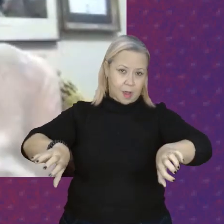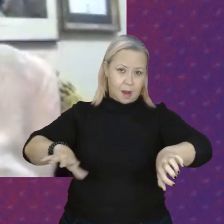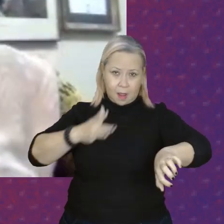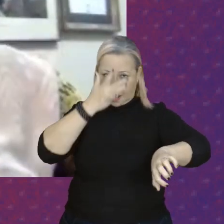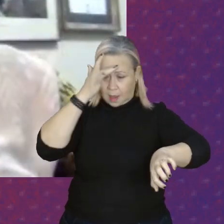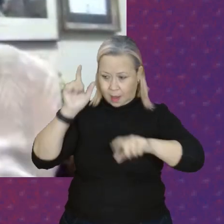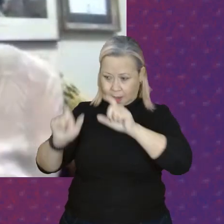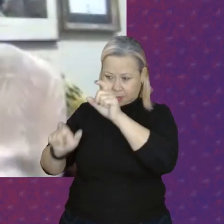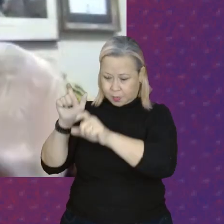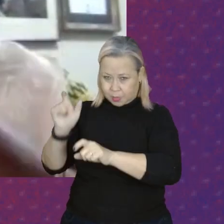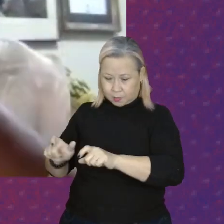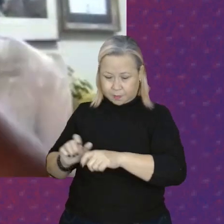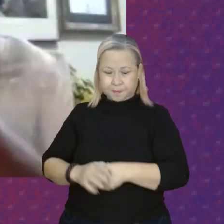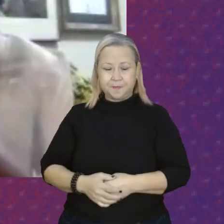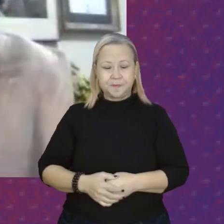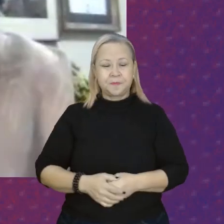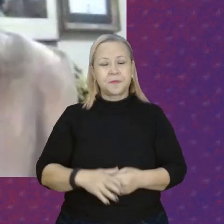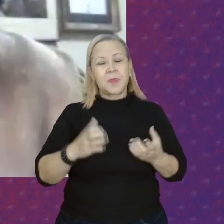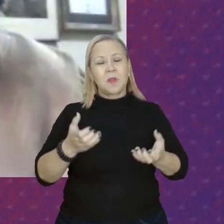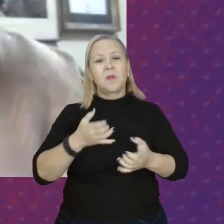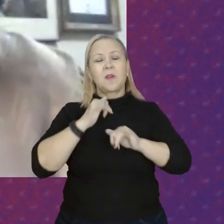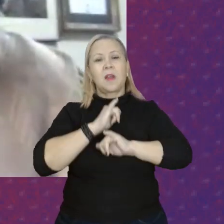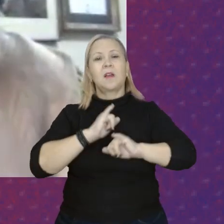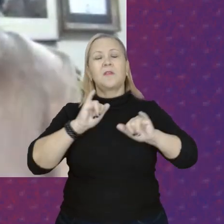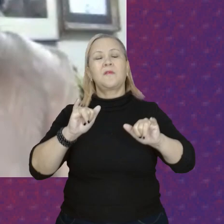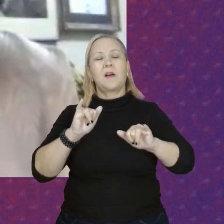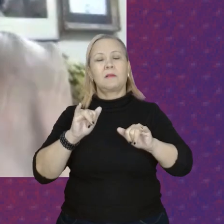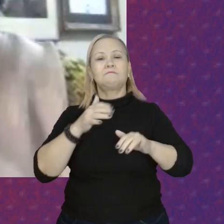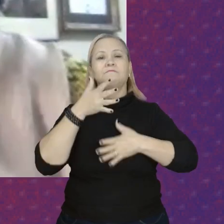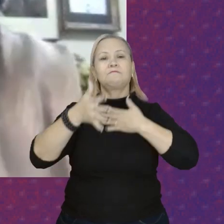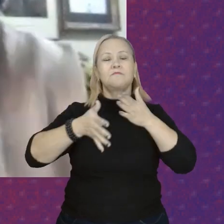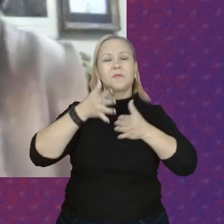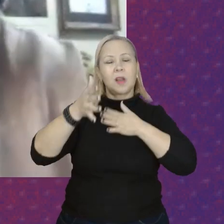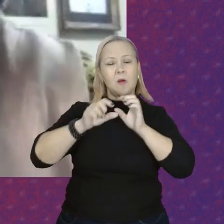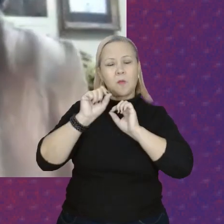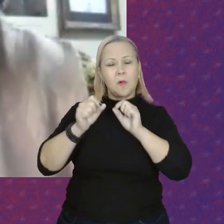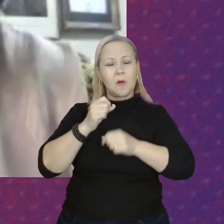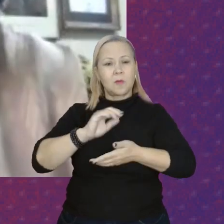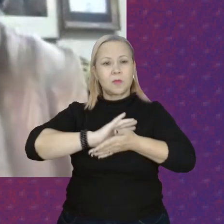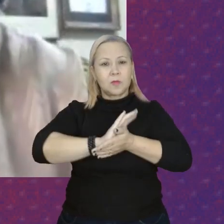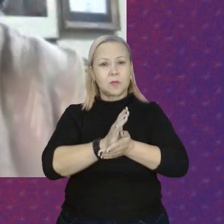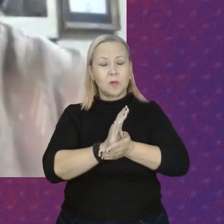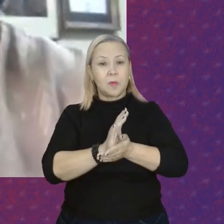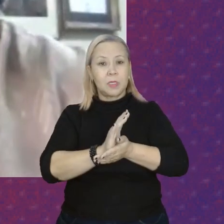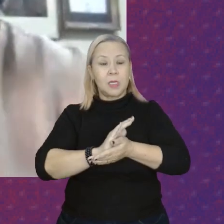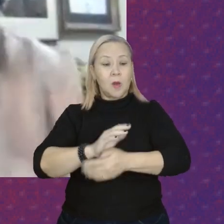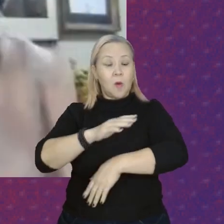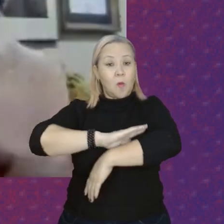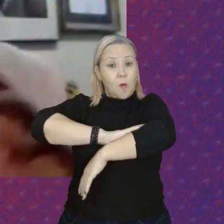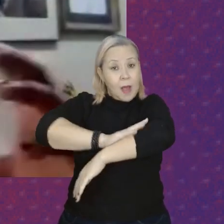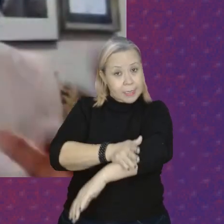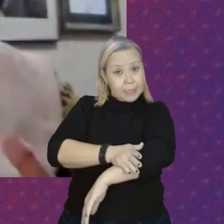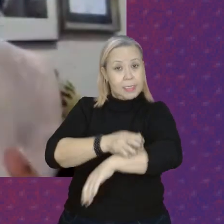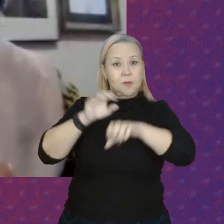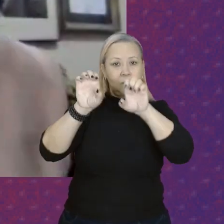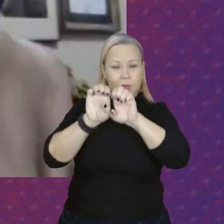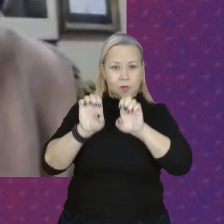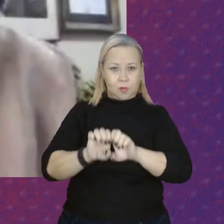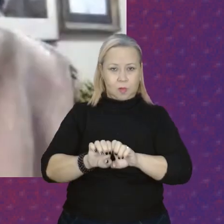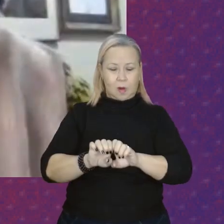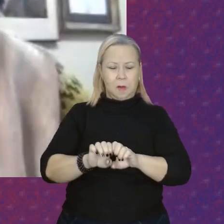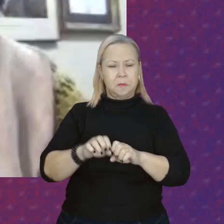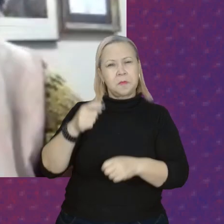que a gente falasse um pouquinho sobre racismo, né? Sobre o racismo estrutural. E a gente pensar o